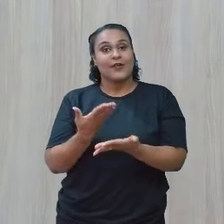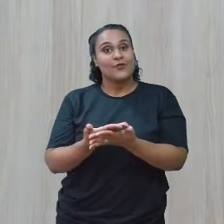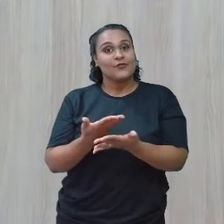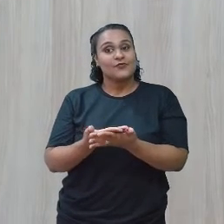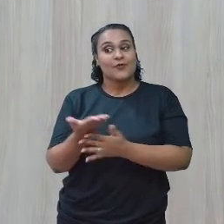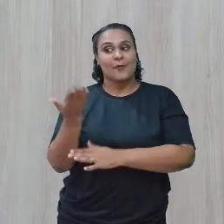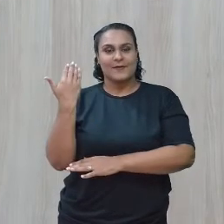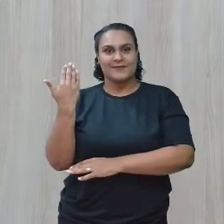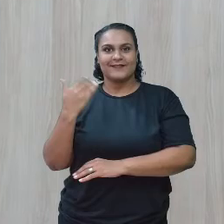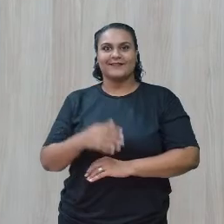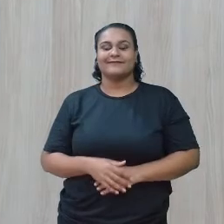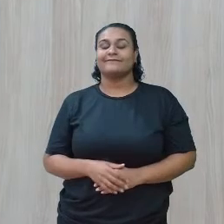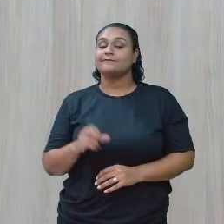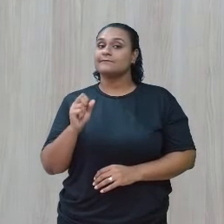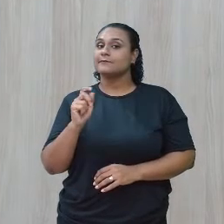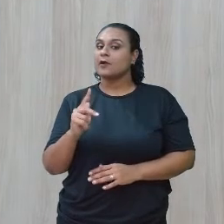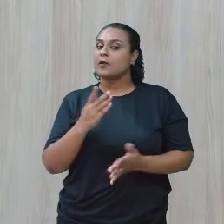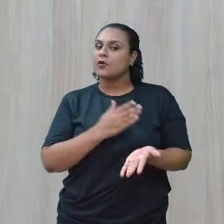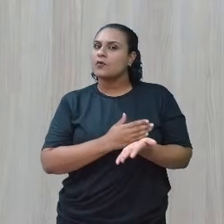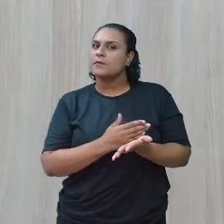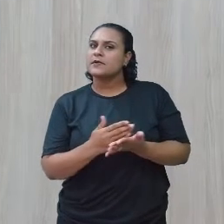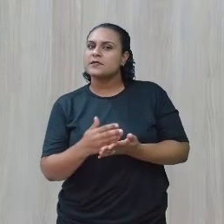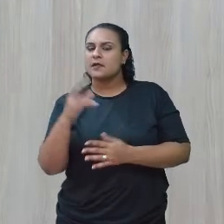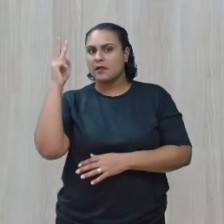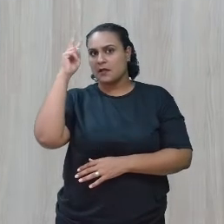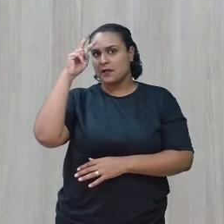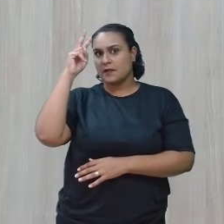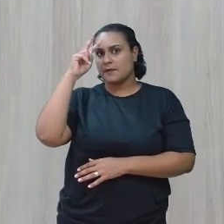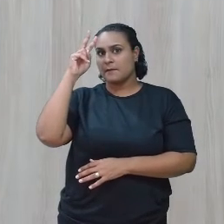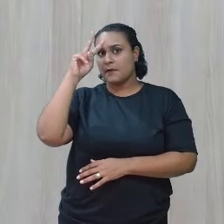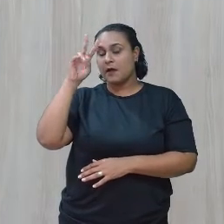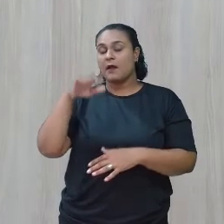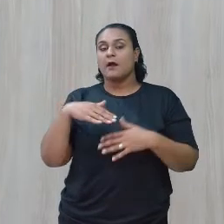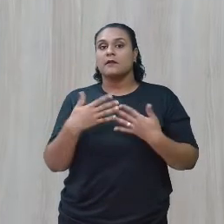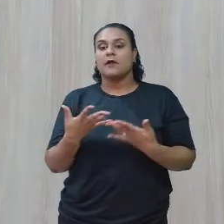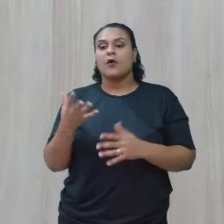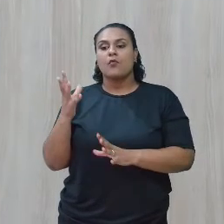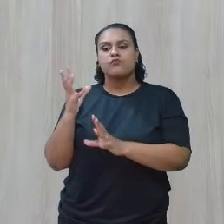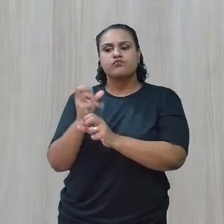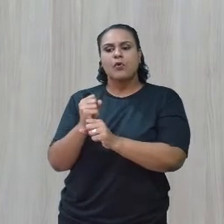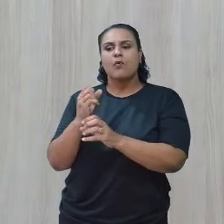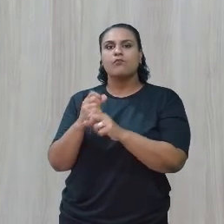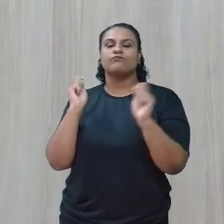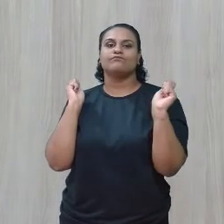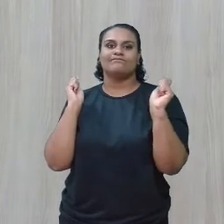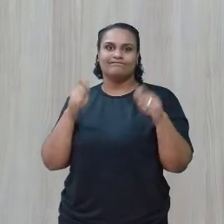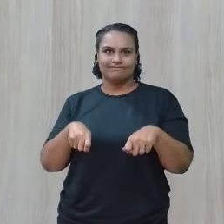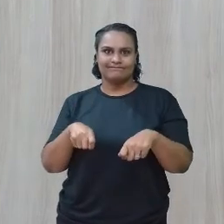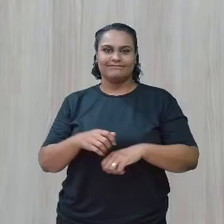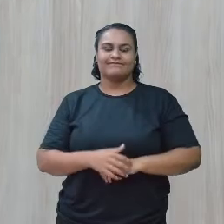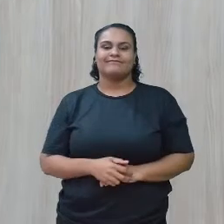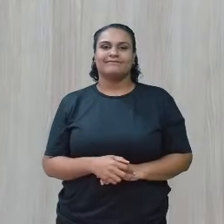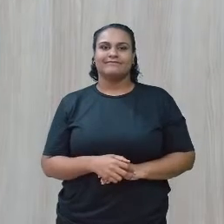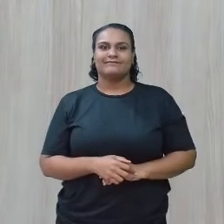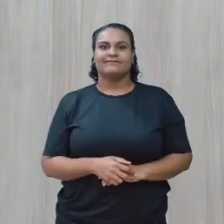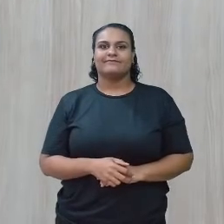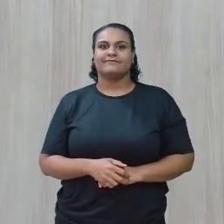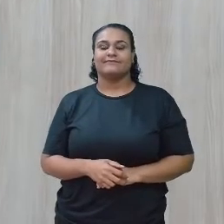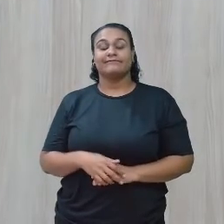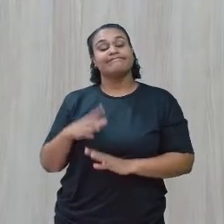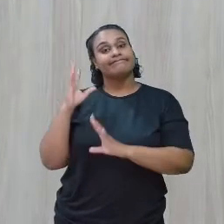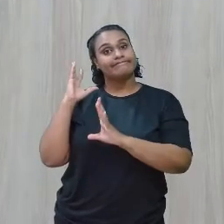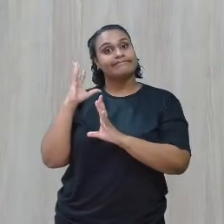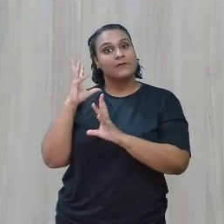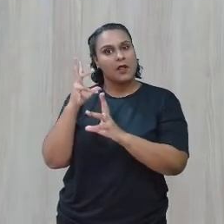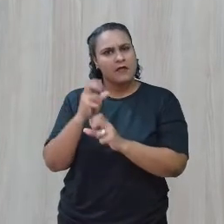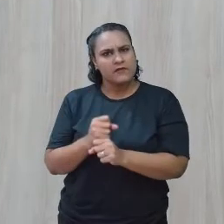certo? Então vamos lá começar, lembrando que a gente está trabalhando a ideia de contar possibilidades, tá bom? Então vamos lá, né? Vamos relembrar